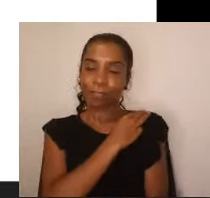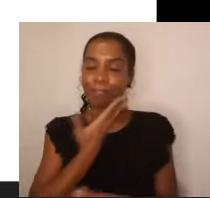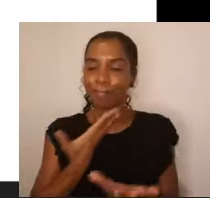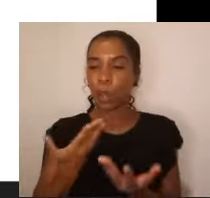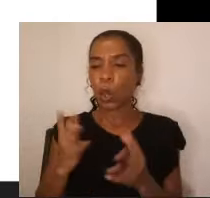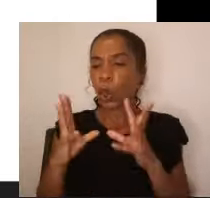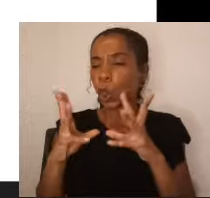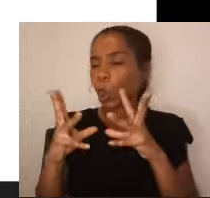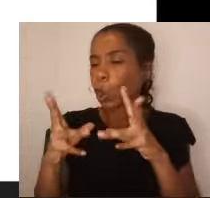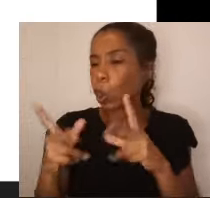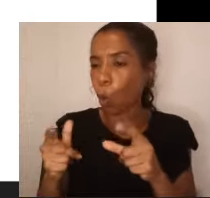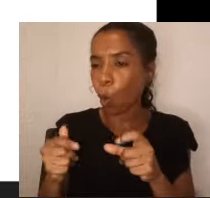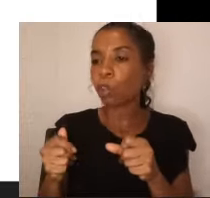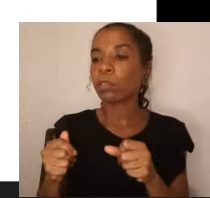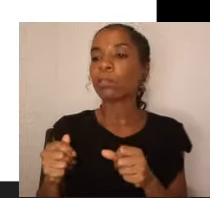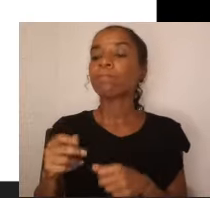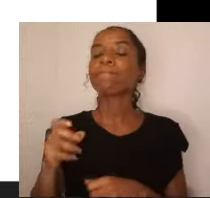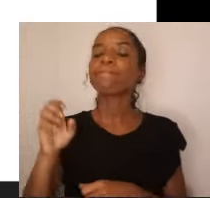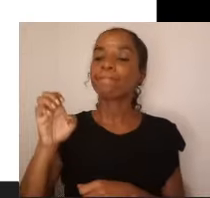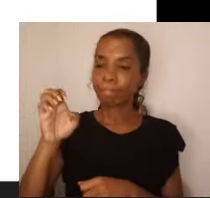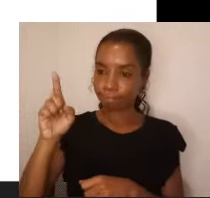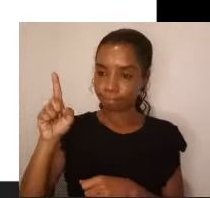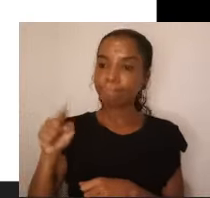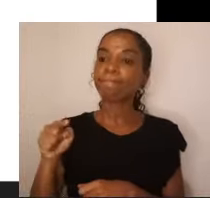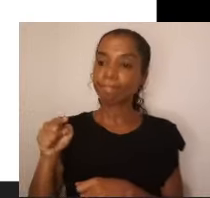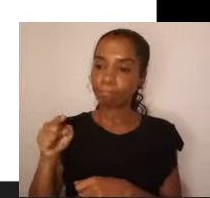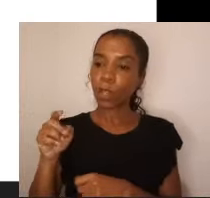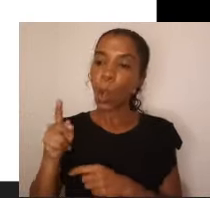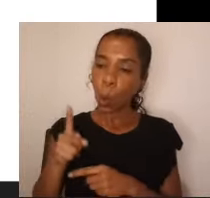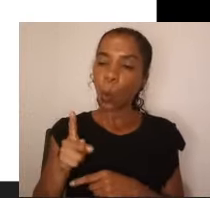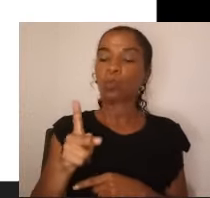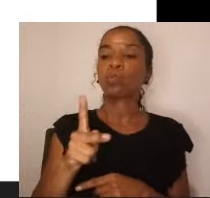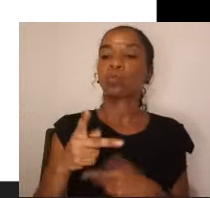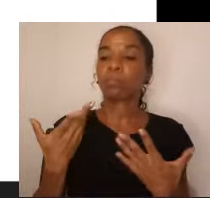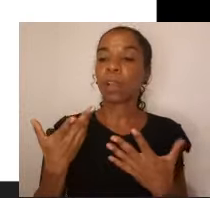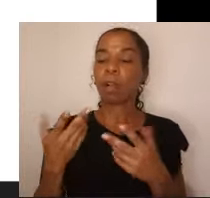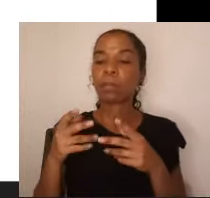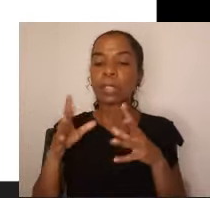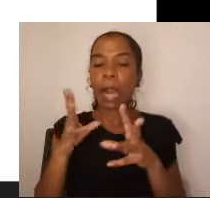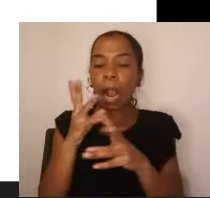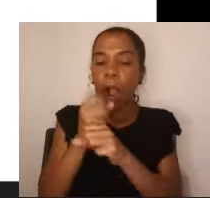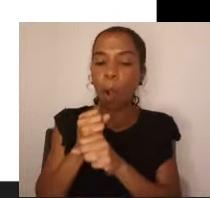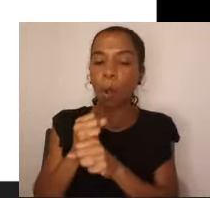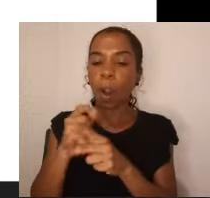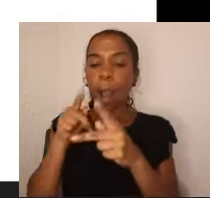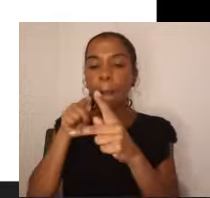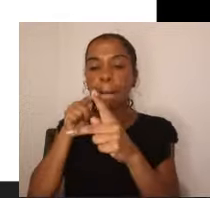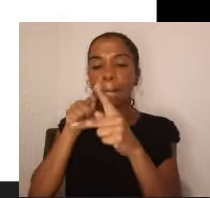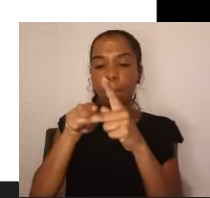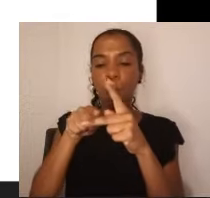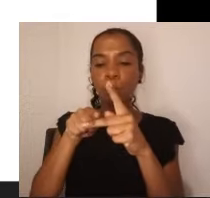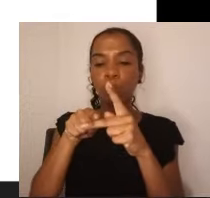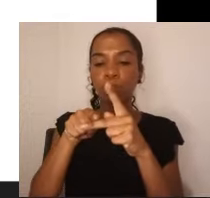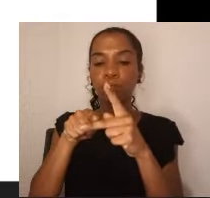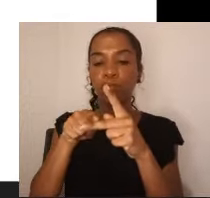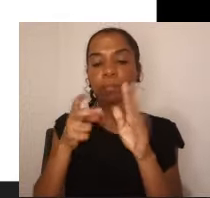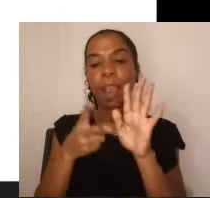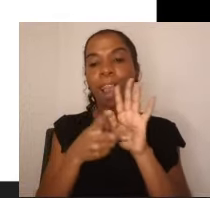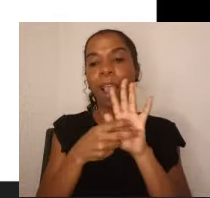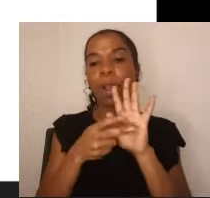você calcular o limite delas em um ponto, o valor vai ser igual ao da função no